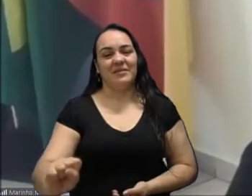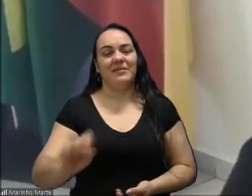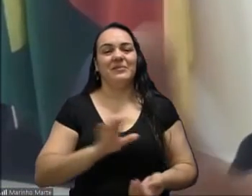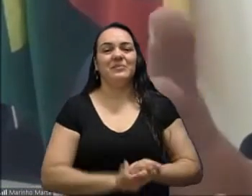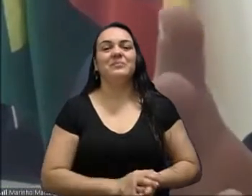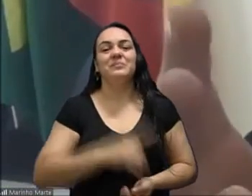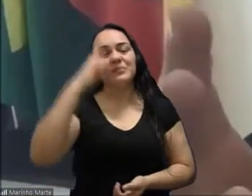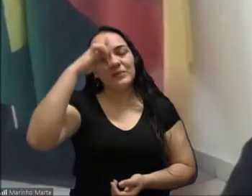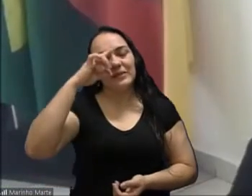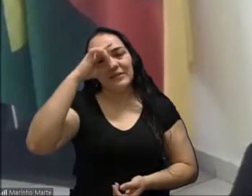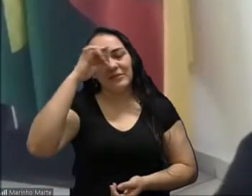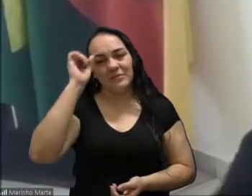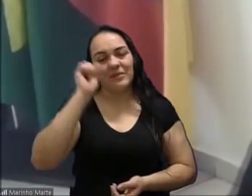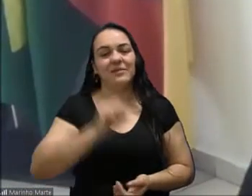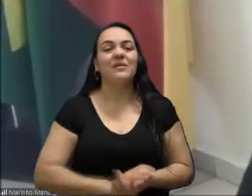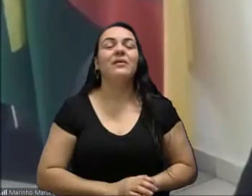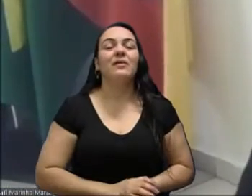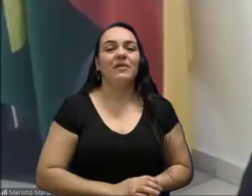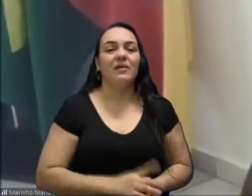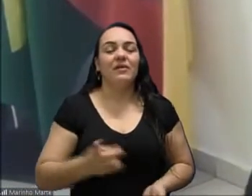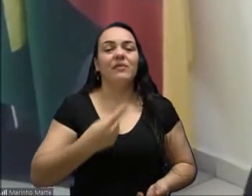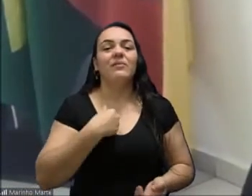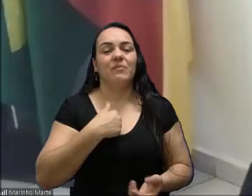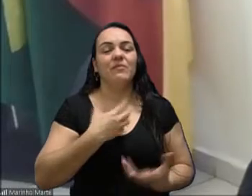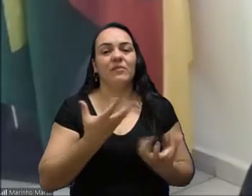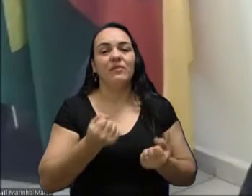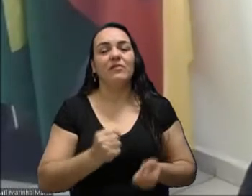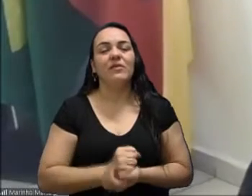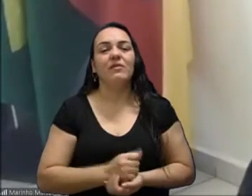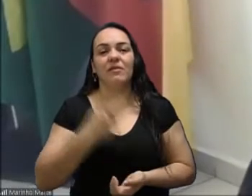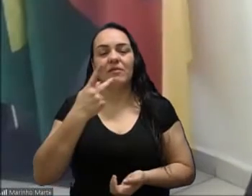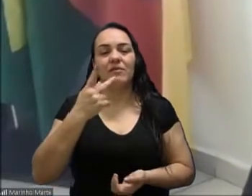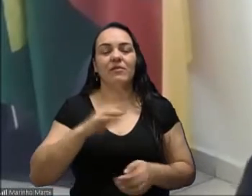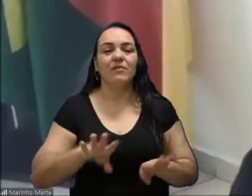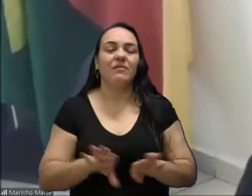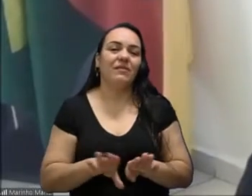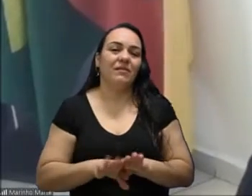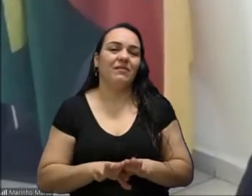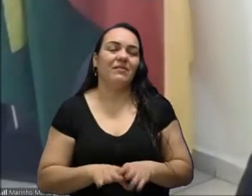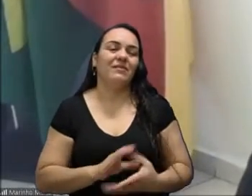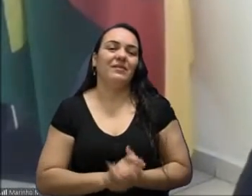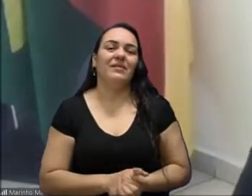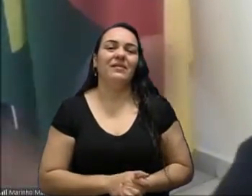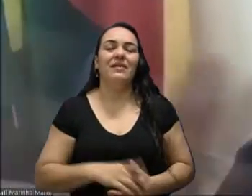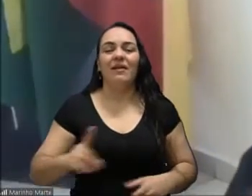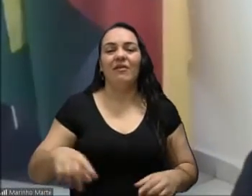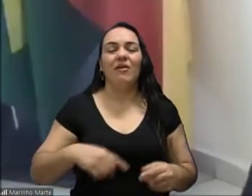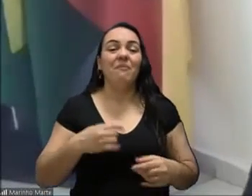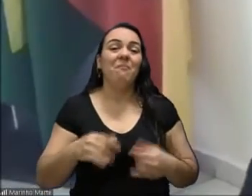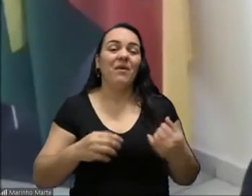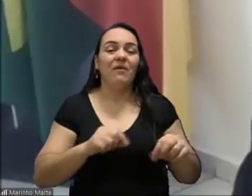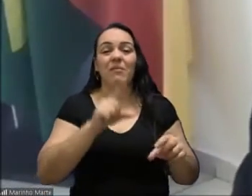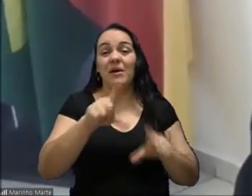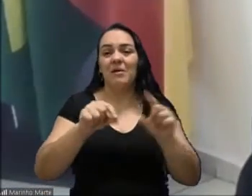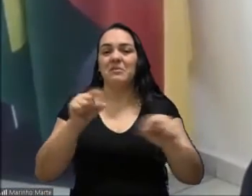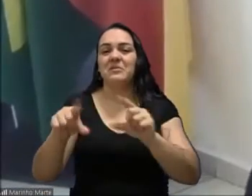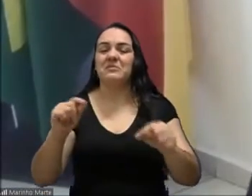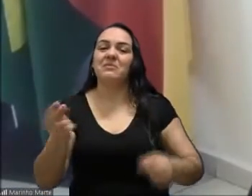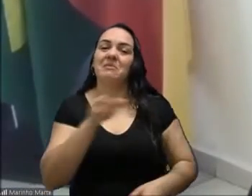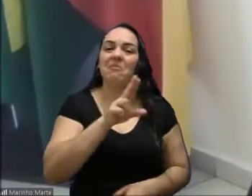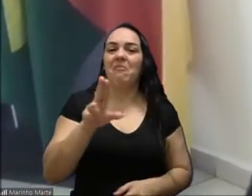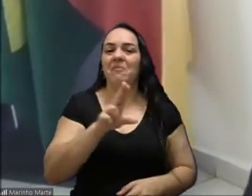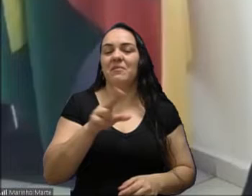Anselmo Santos, Bastos, acho que pode ser Anselmo Augusto, fica melhor, nós vamos poupar muita coisa,